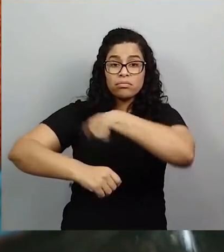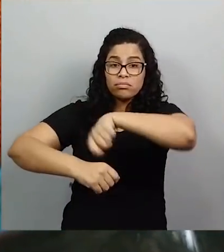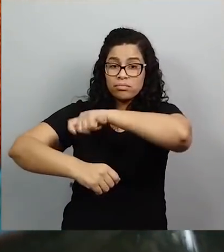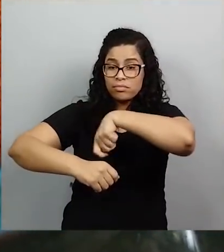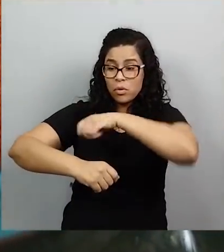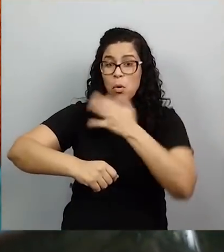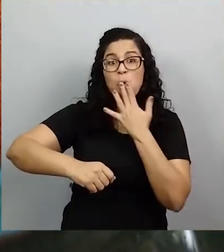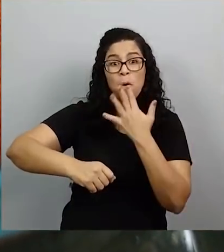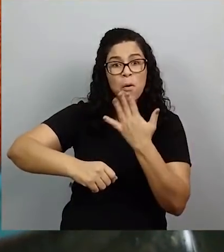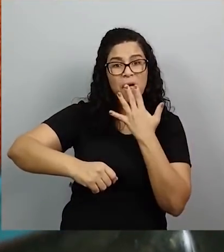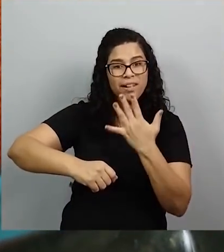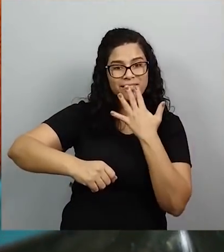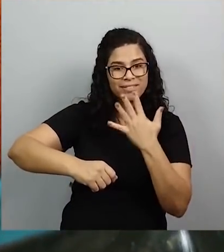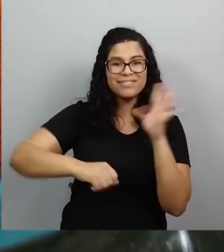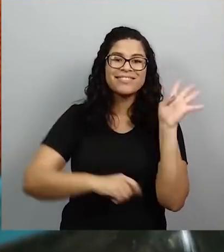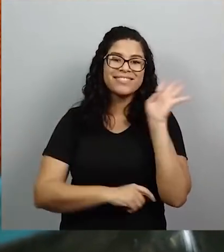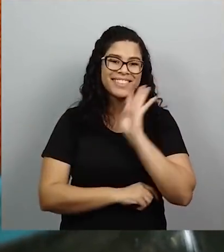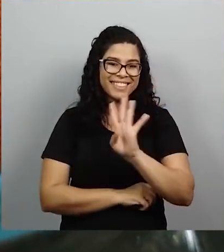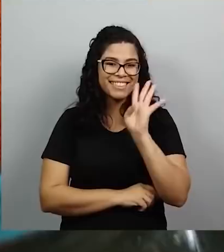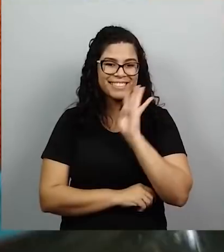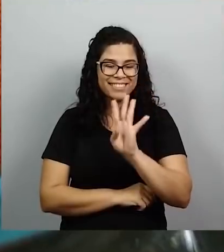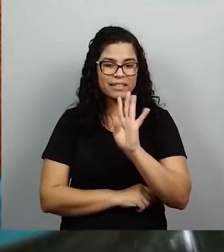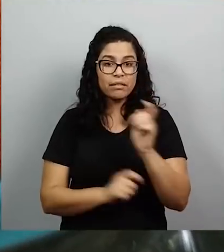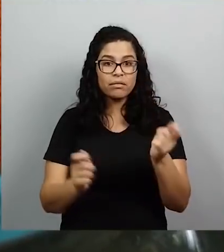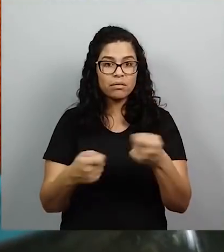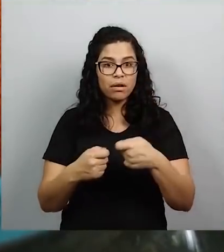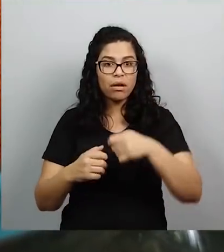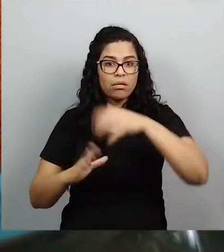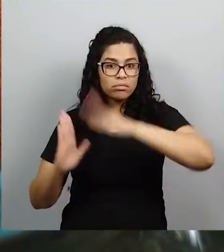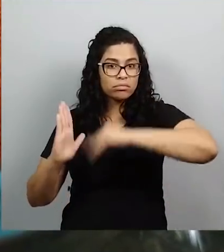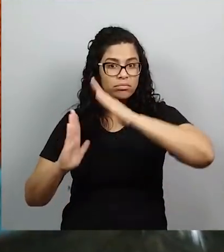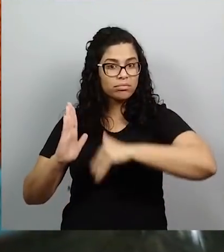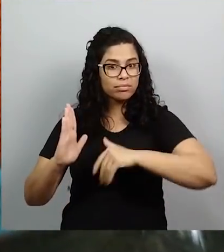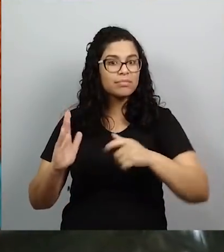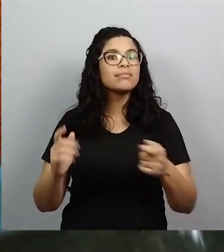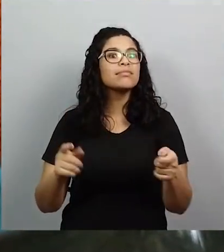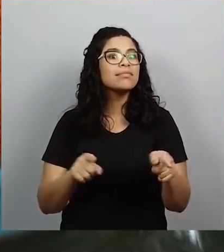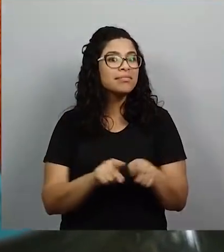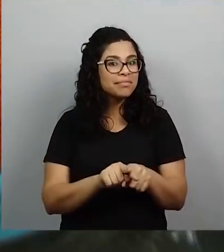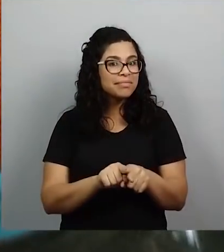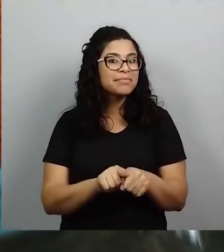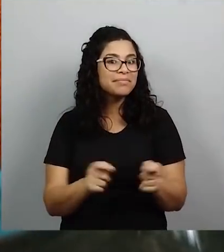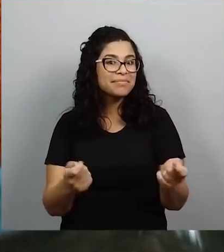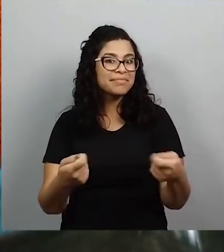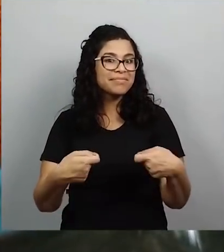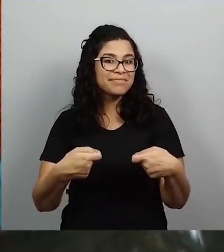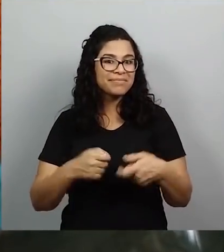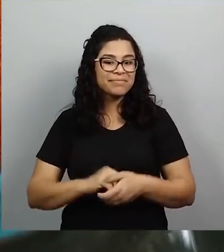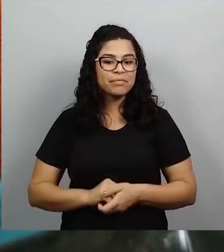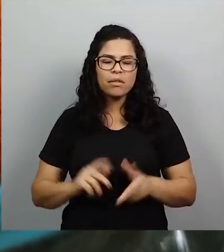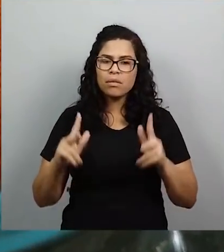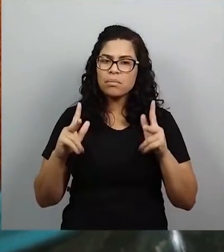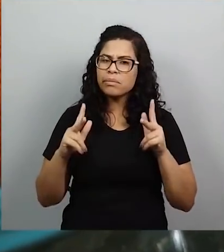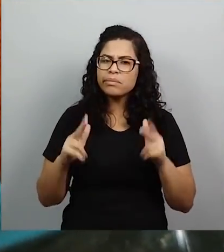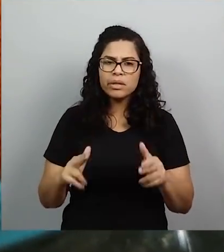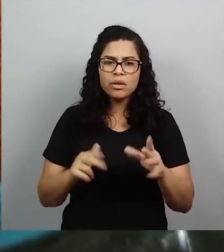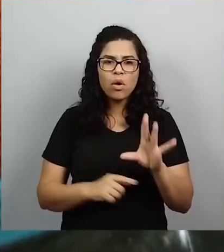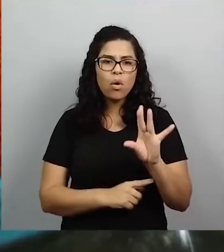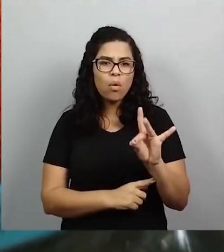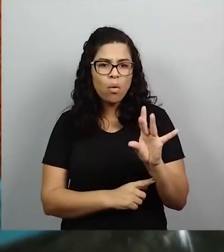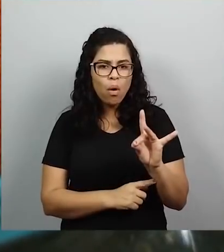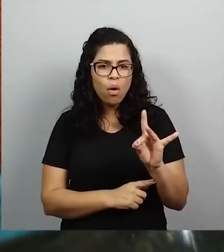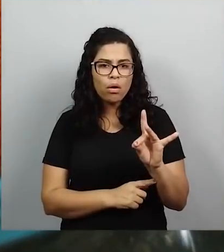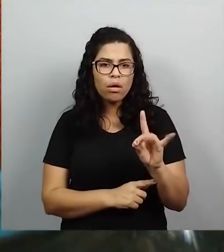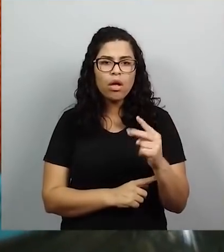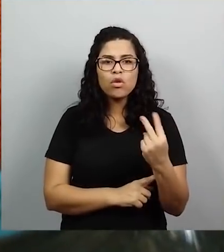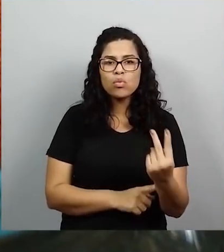comida, colorimos a comida. Legal, né? Sabia que dá para fazer tinta com ele também? É a mesma coisa. Uma parte